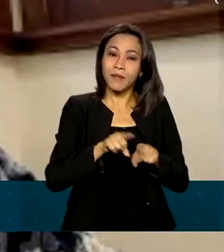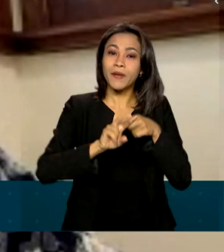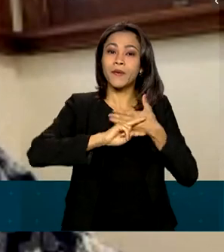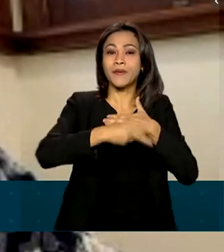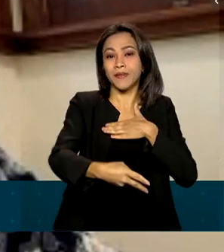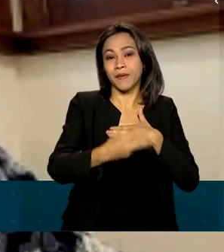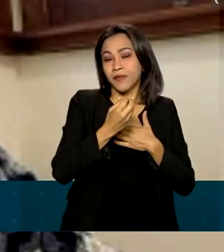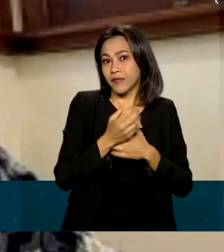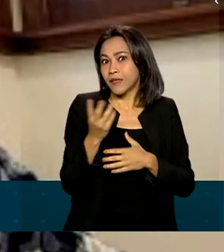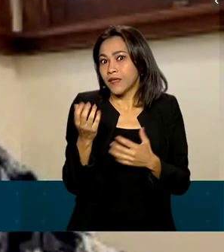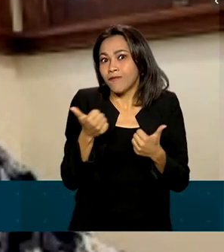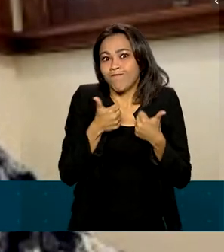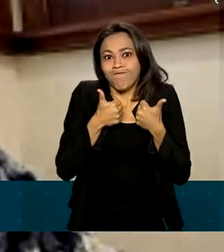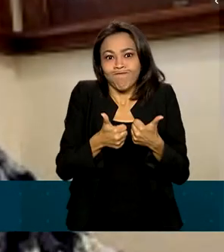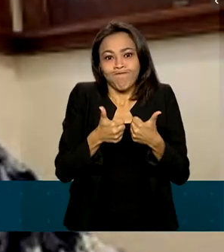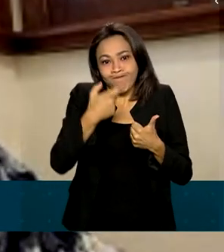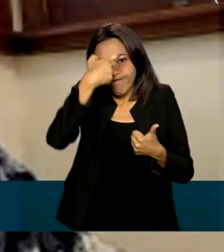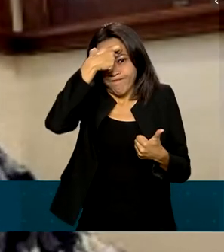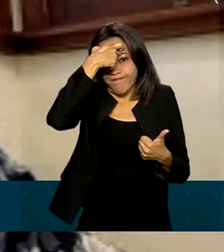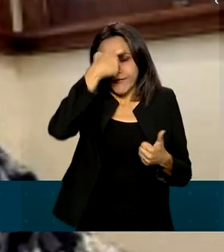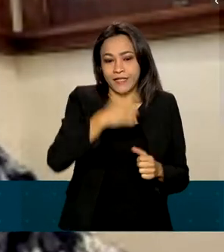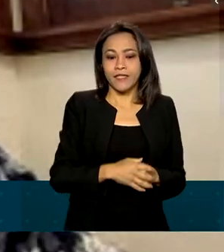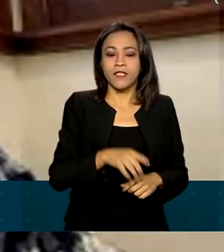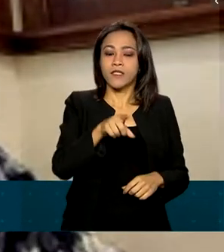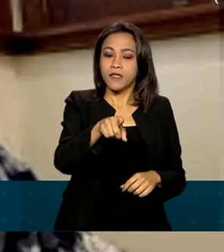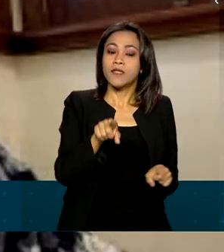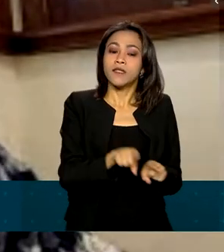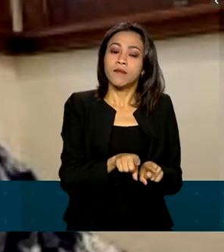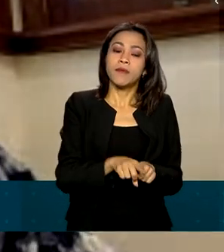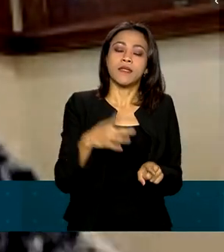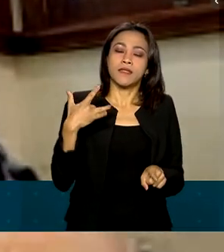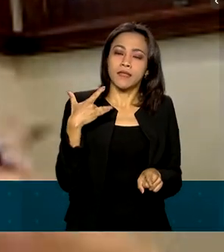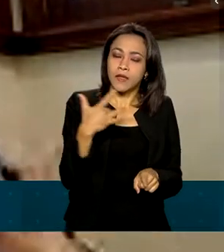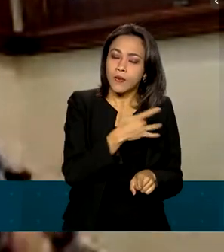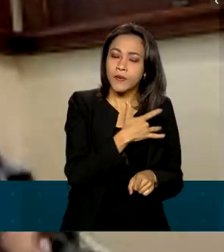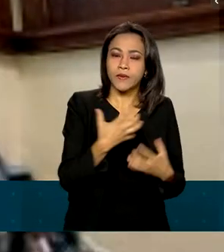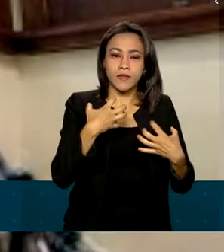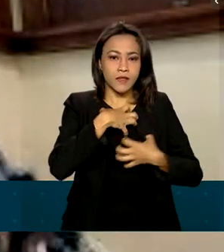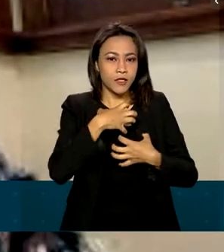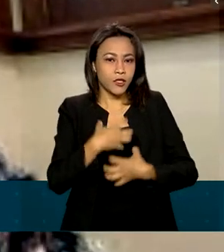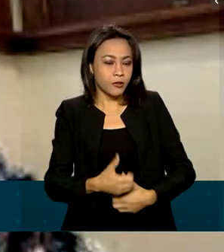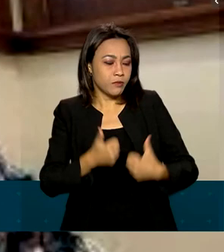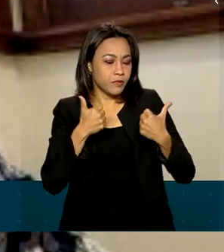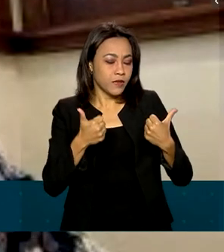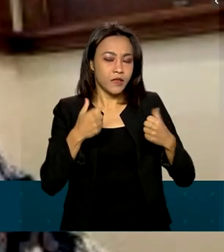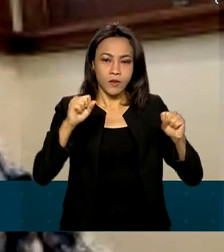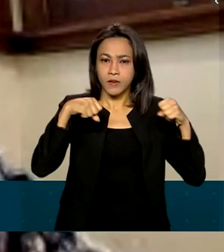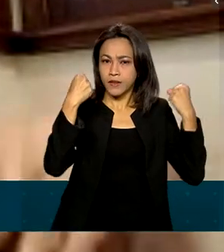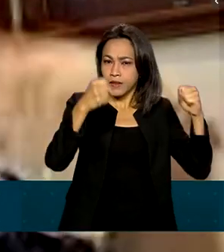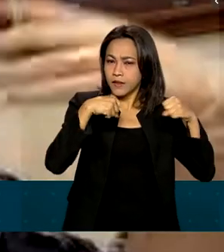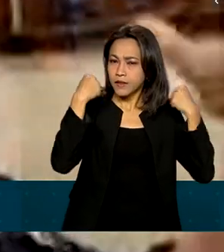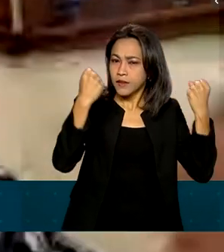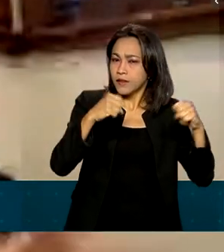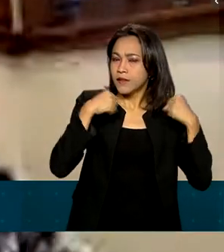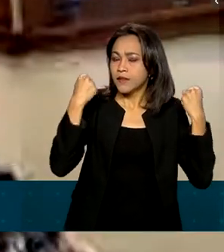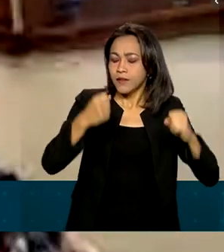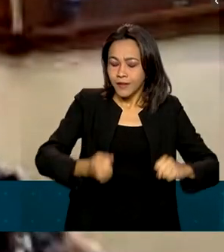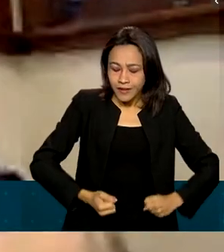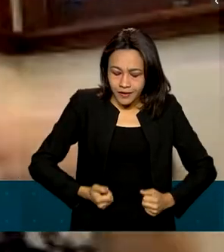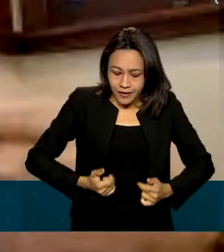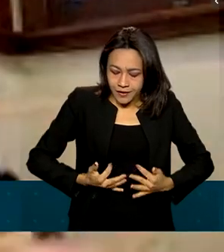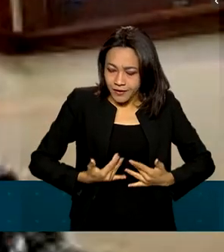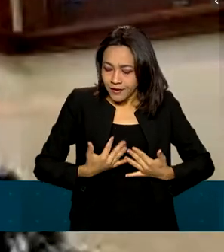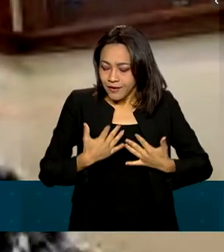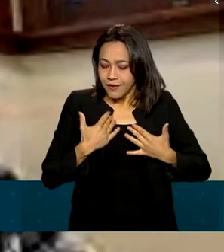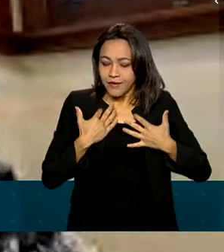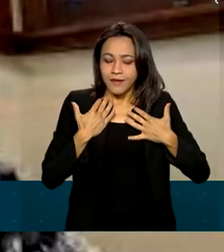uma diferença absurda na saúde no bem-estar é os exercícios mesmo eles liberam a Nina